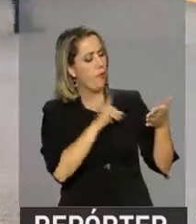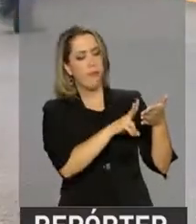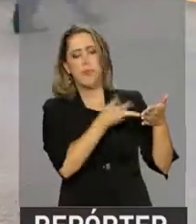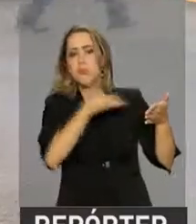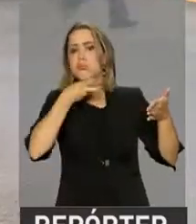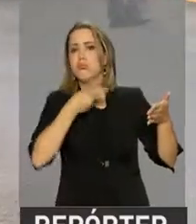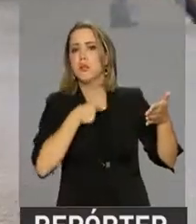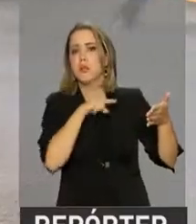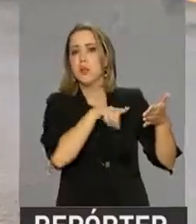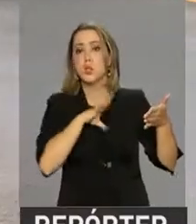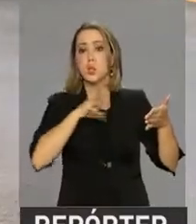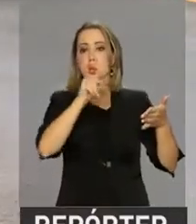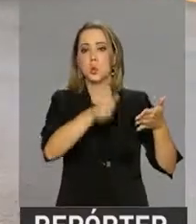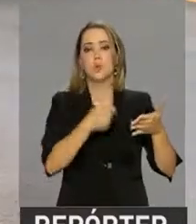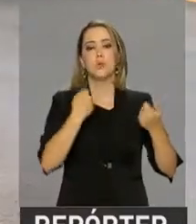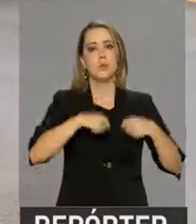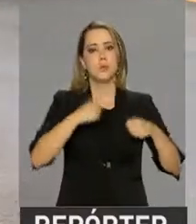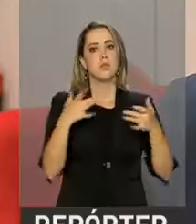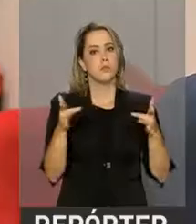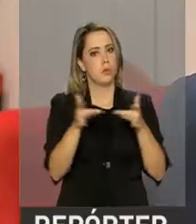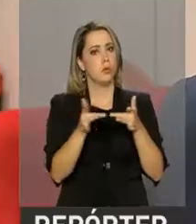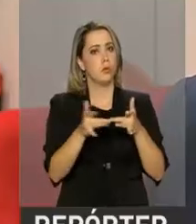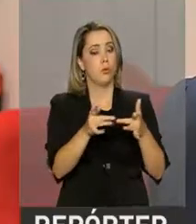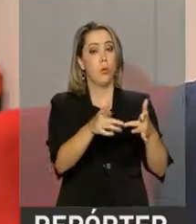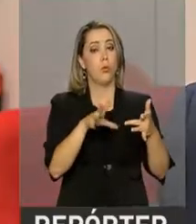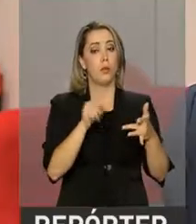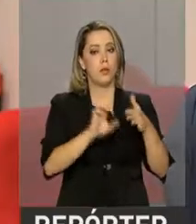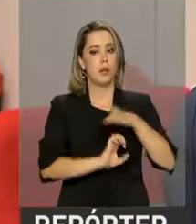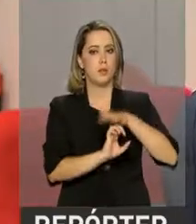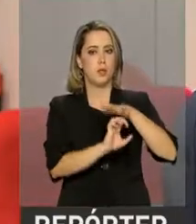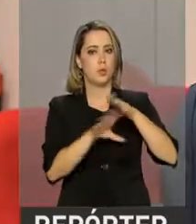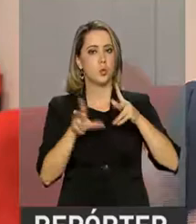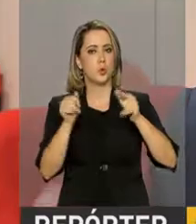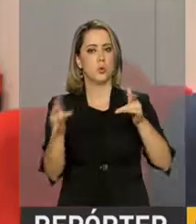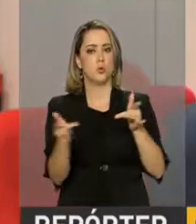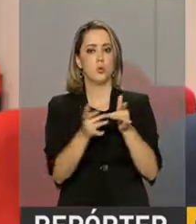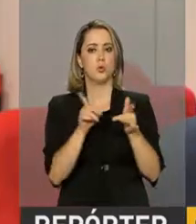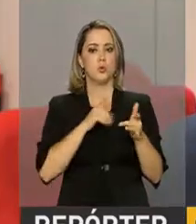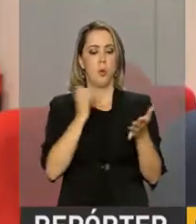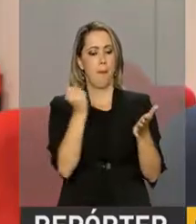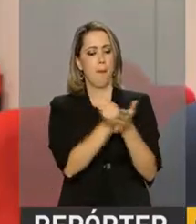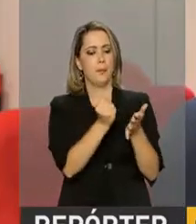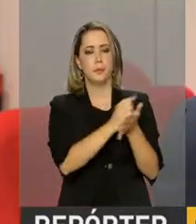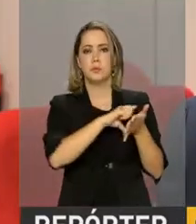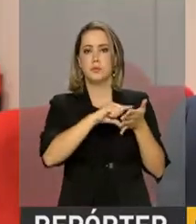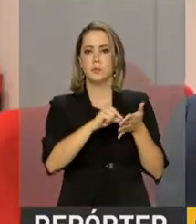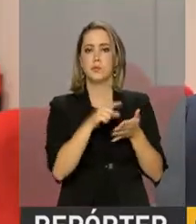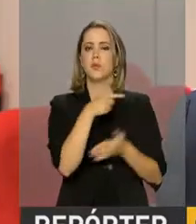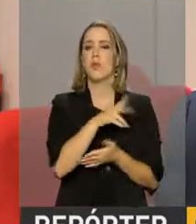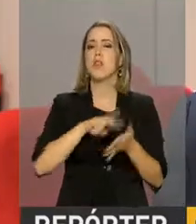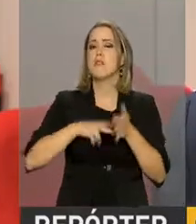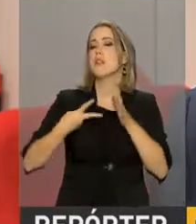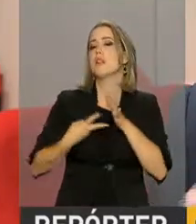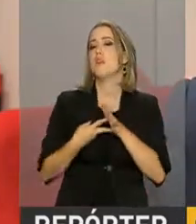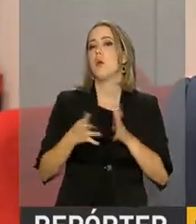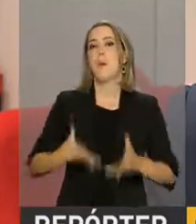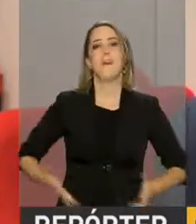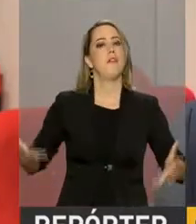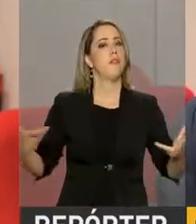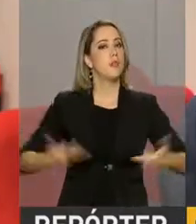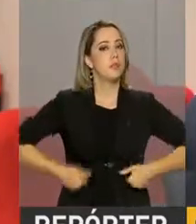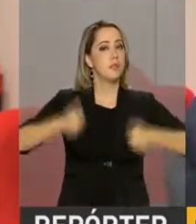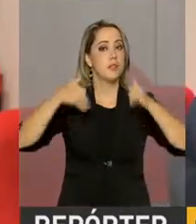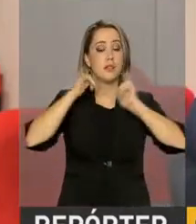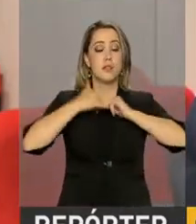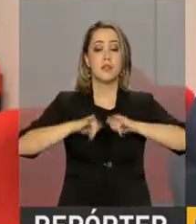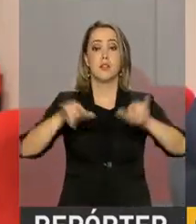importadoras do país fizeram adesão isso significa você ter mais eficiência energética e mais economia para as pessoas